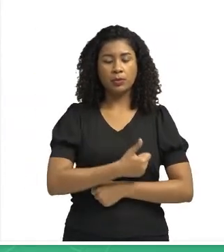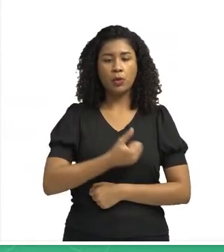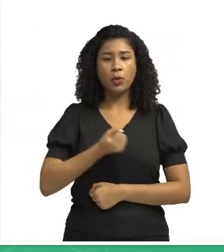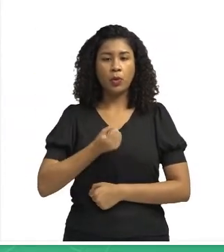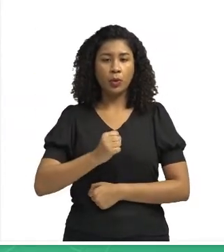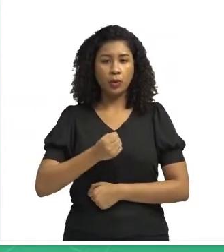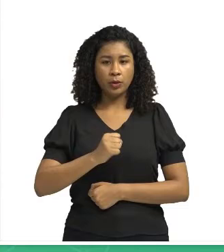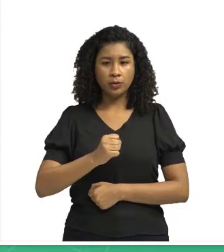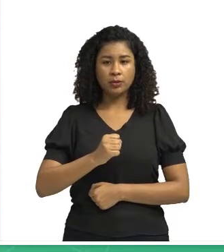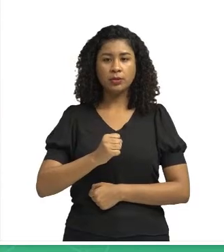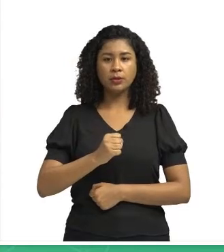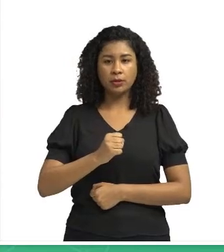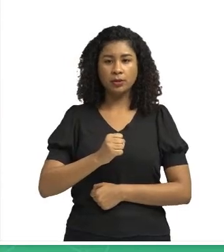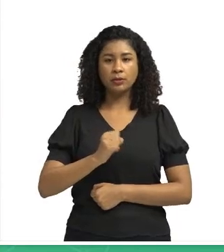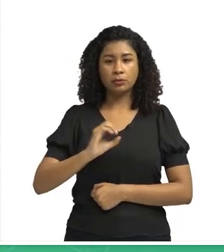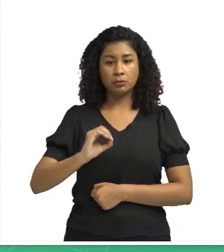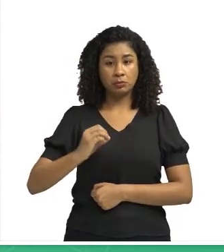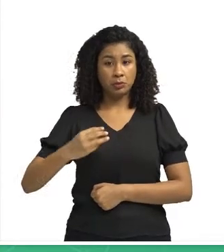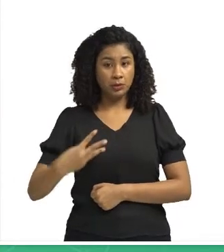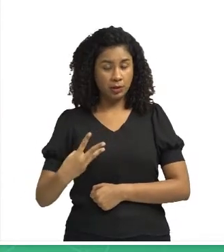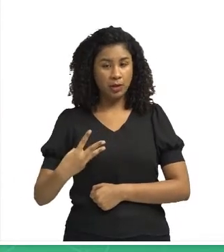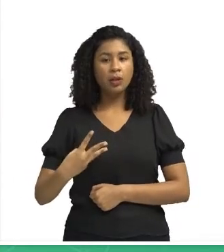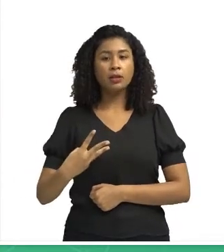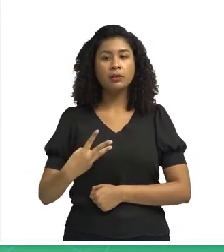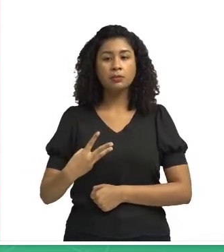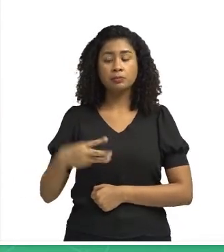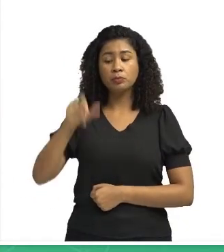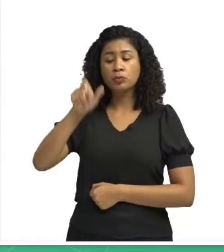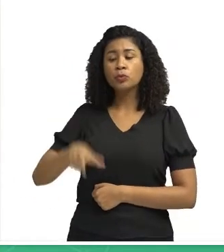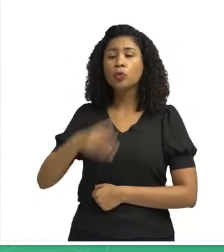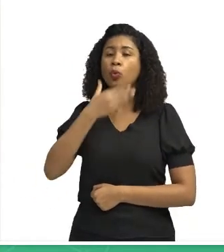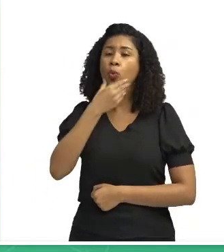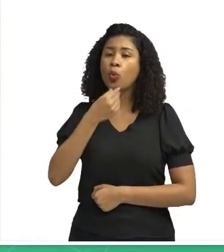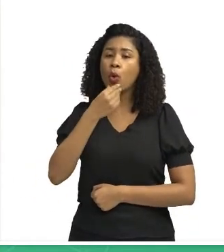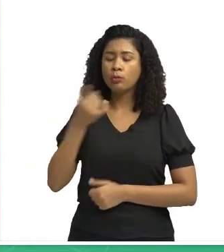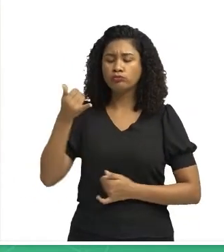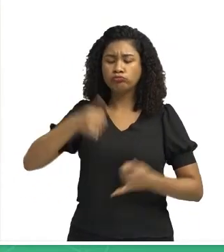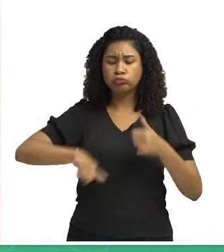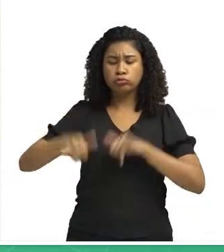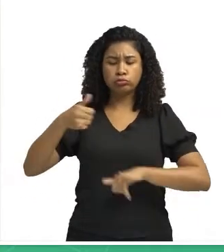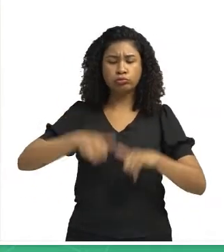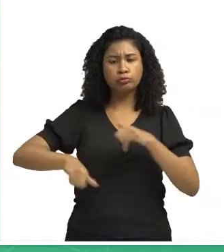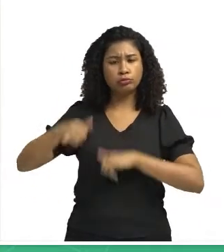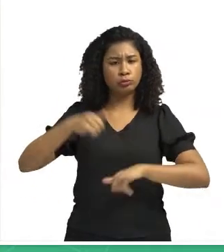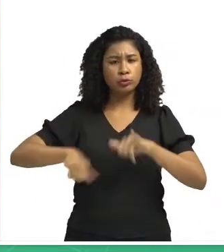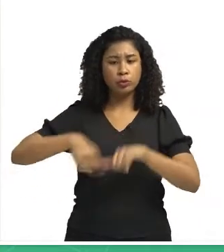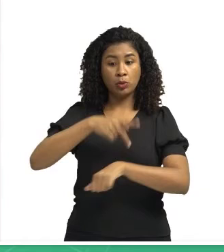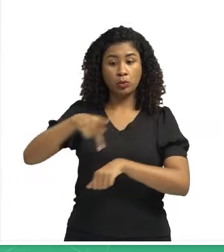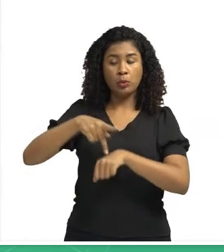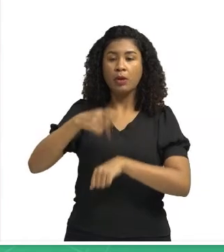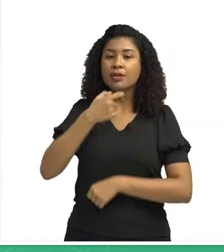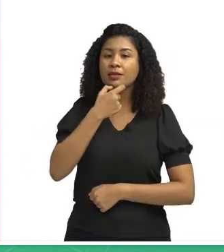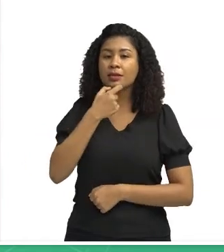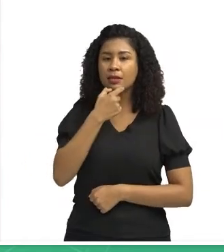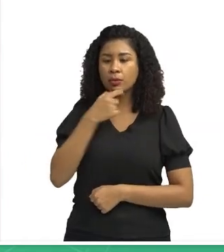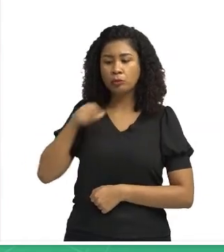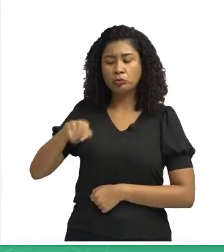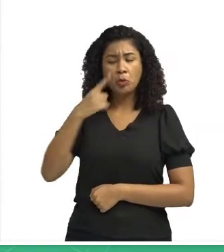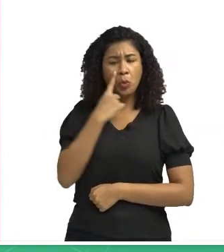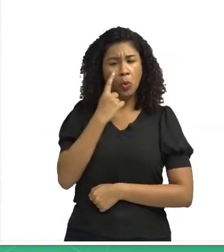1803, surge um químico inglês e ele se interessa sobre o átomo,